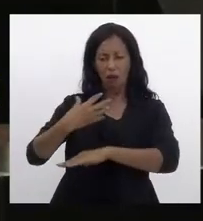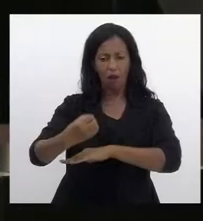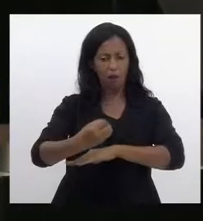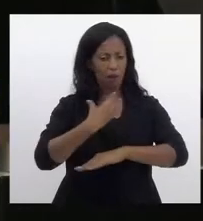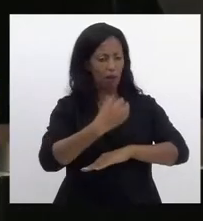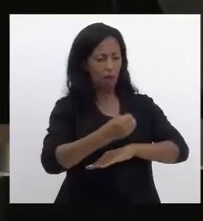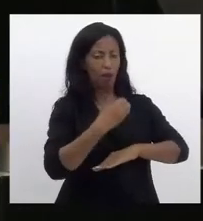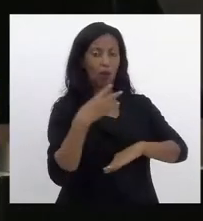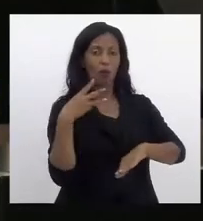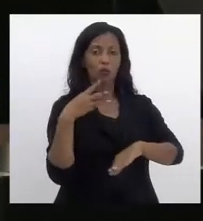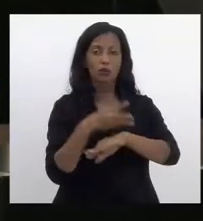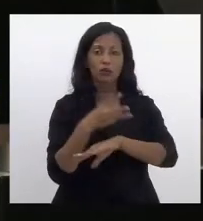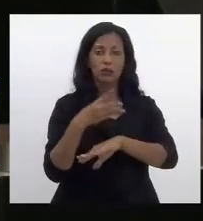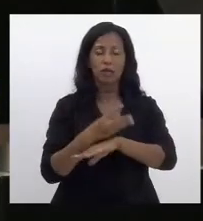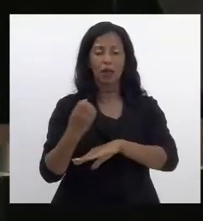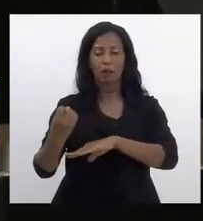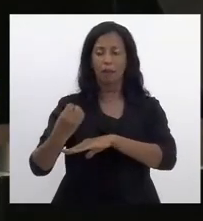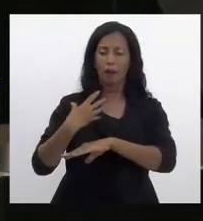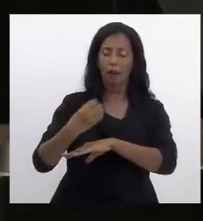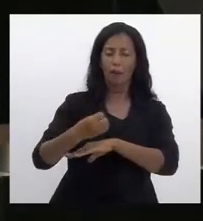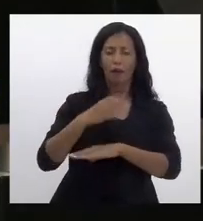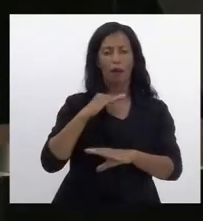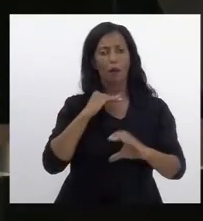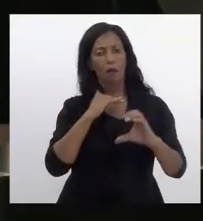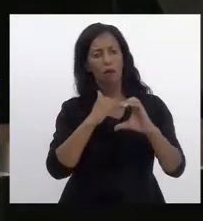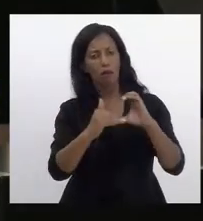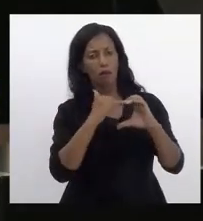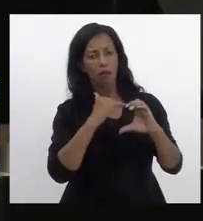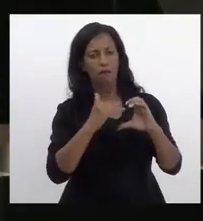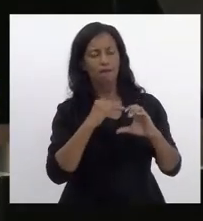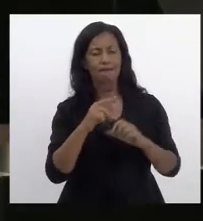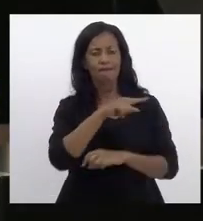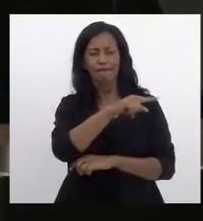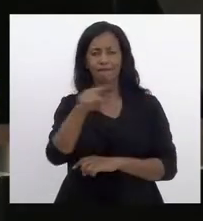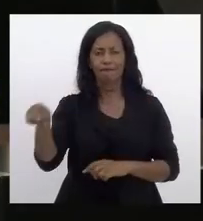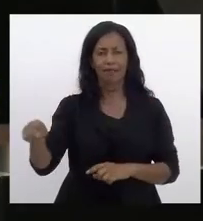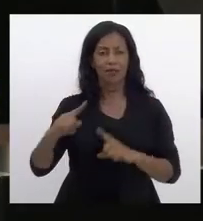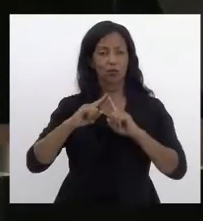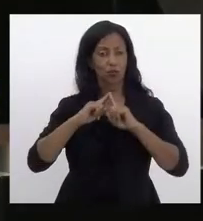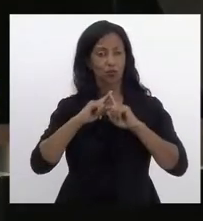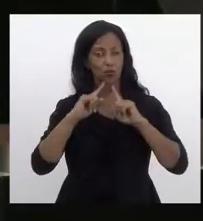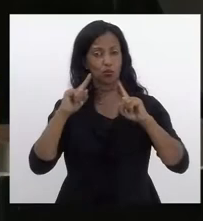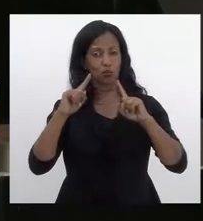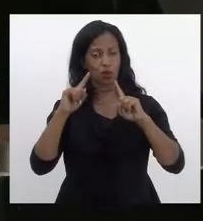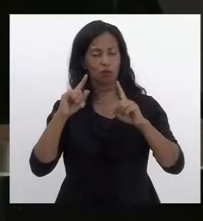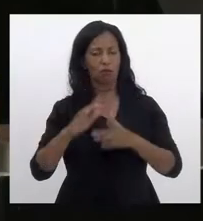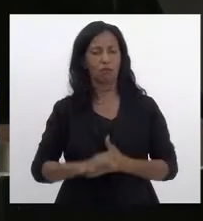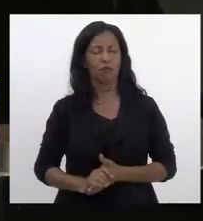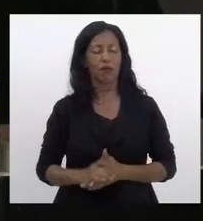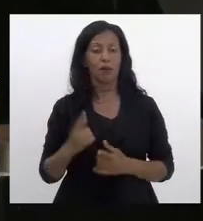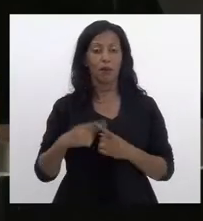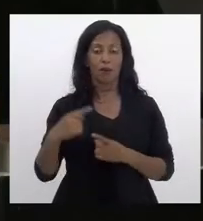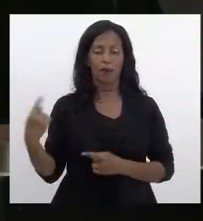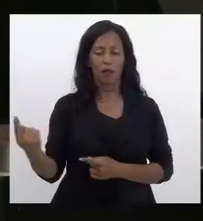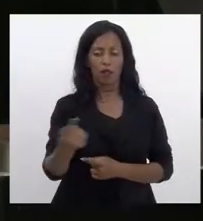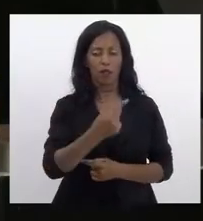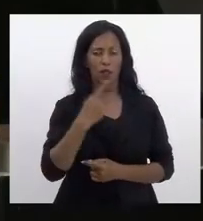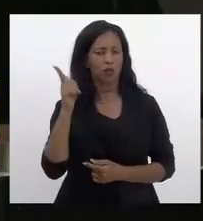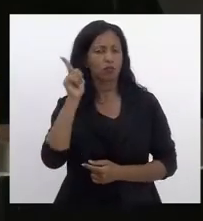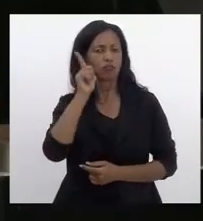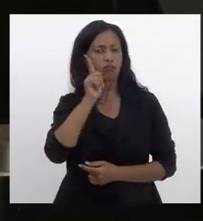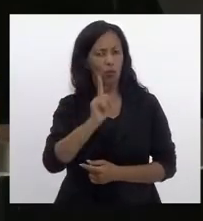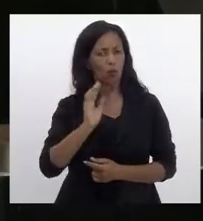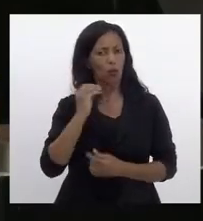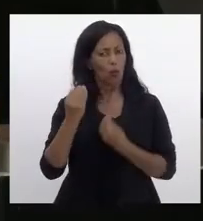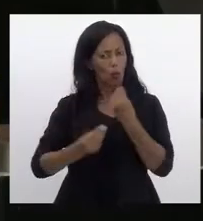nosso zap, enviaram para o nosso e-mail as suas manifestações. Porque nós pudemos, como já foi